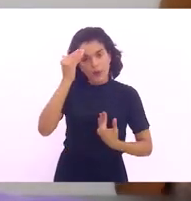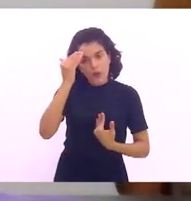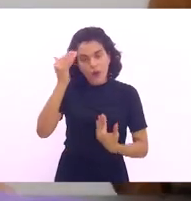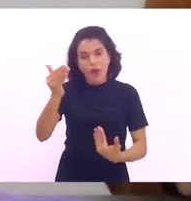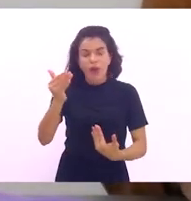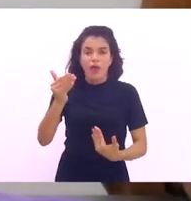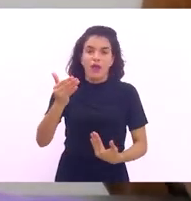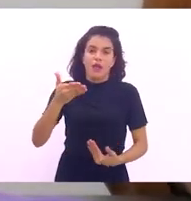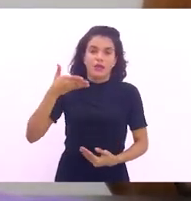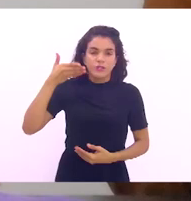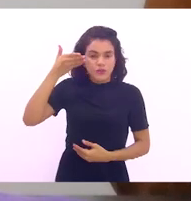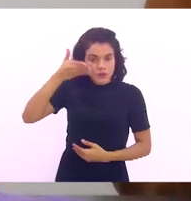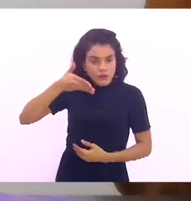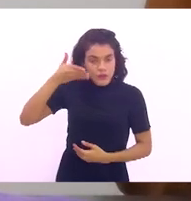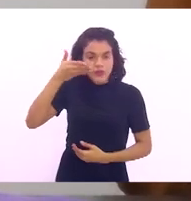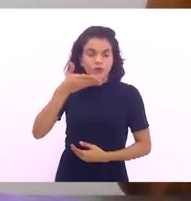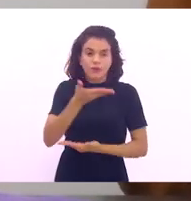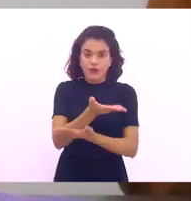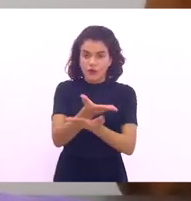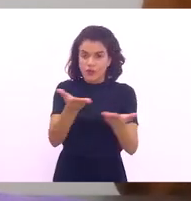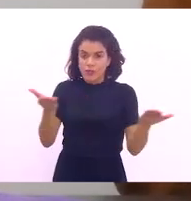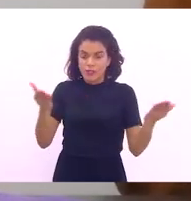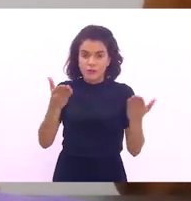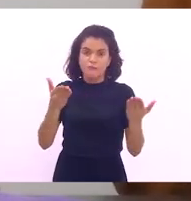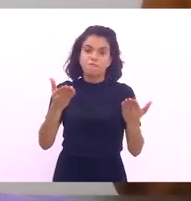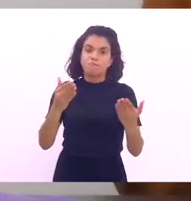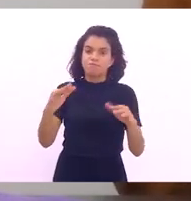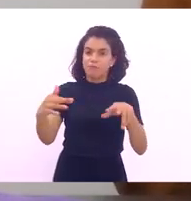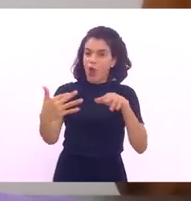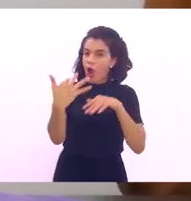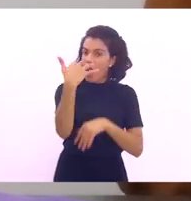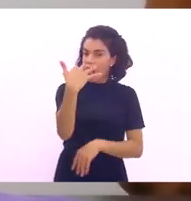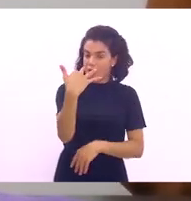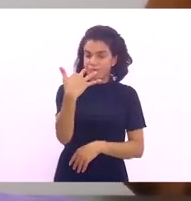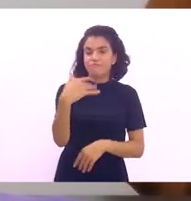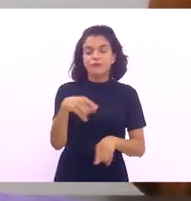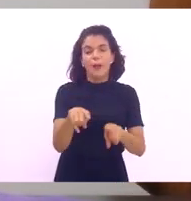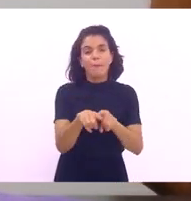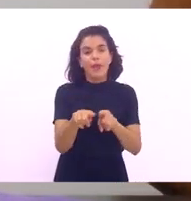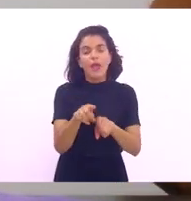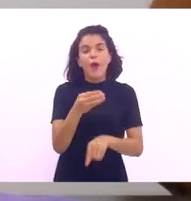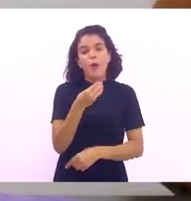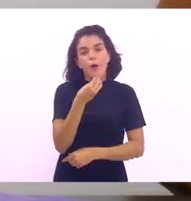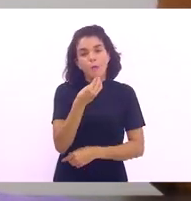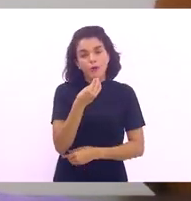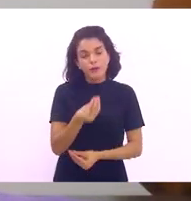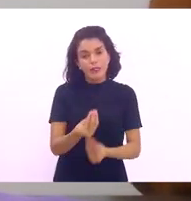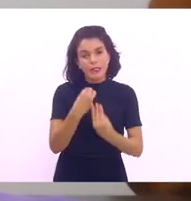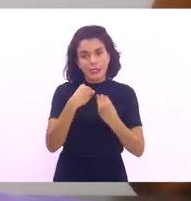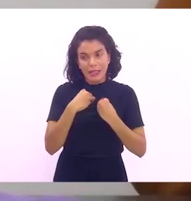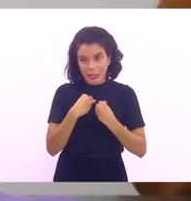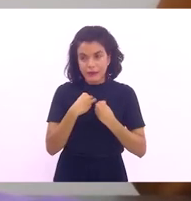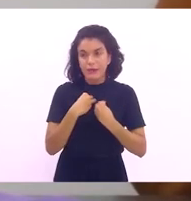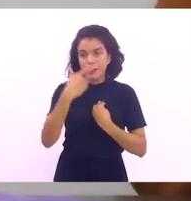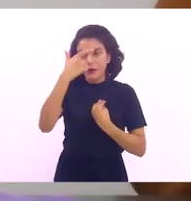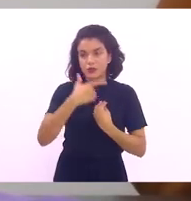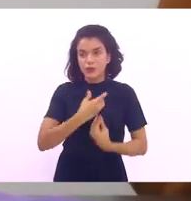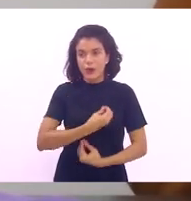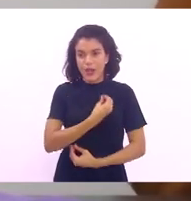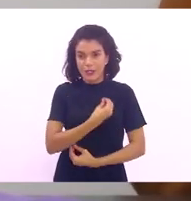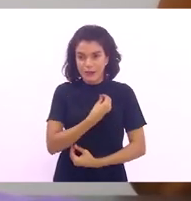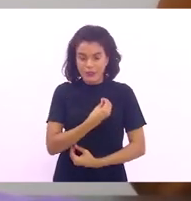a fala agradeço muito por vocês me ouvirem agradeço muito a oportunidade e estou aqui né